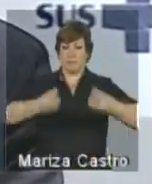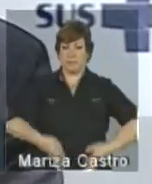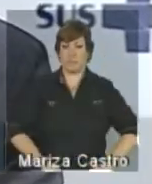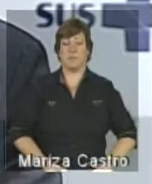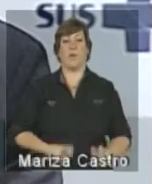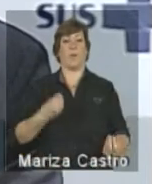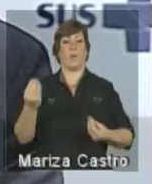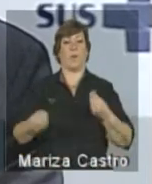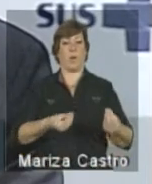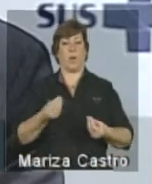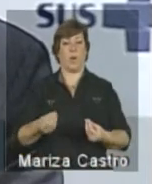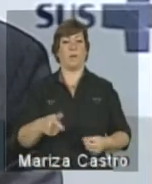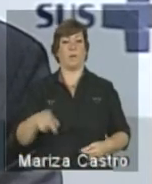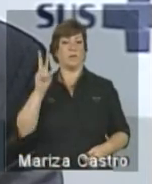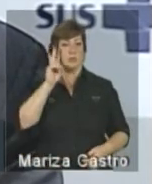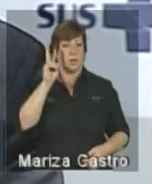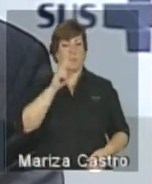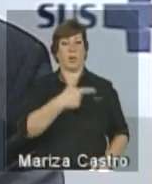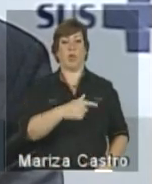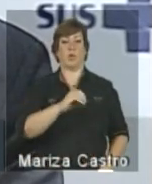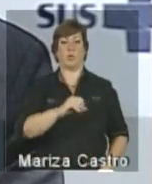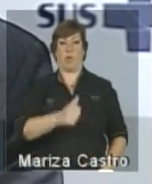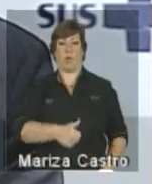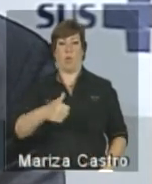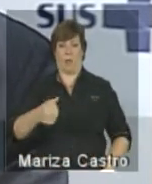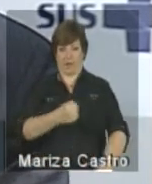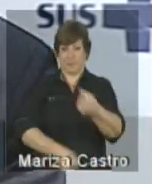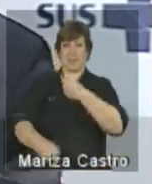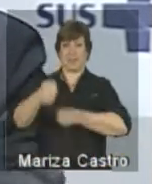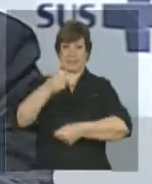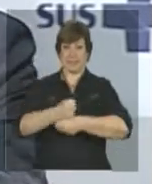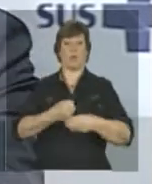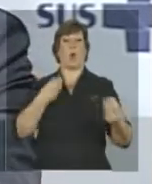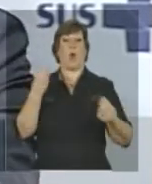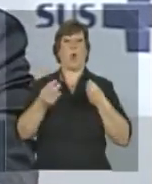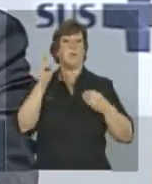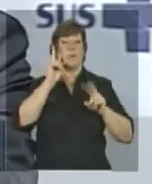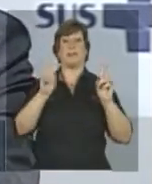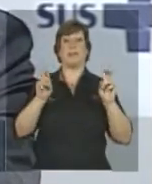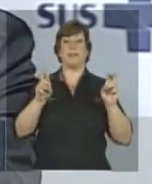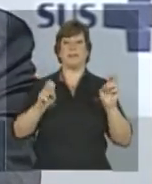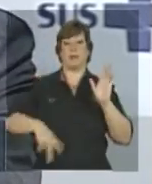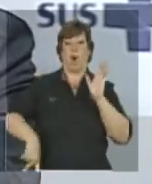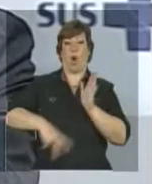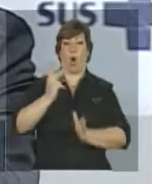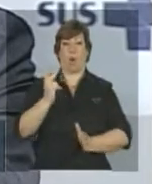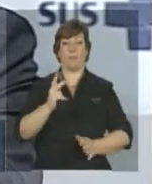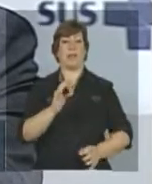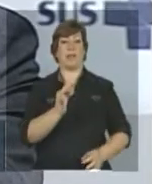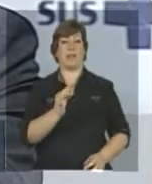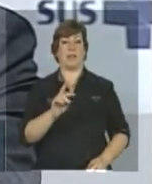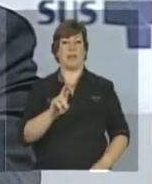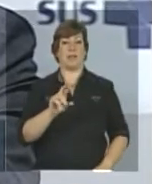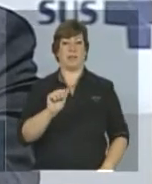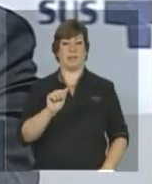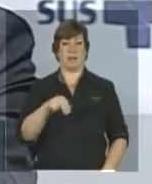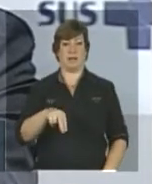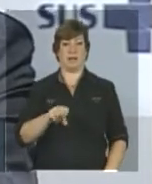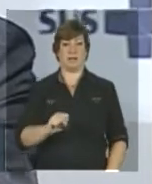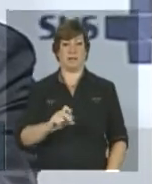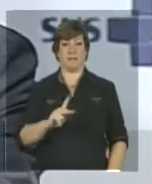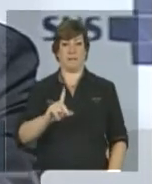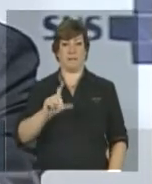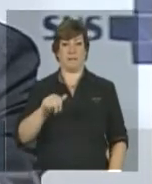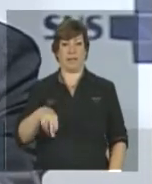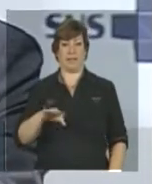nosso país do ano de 2011, do conjunto das ações que haviam sido determinadas, né, discutidas no